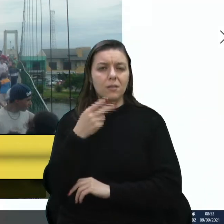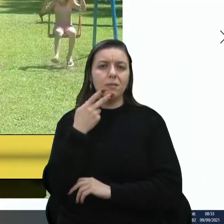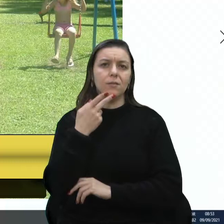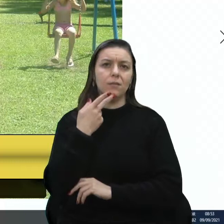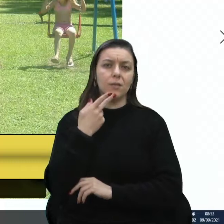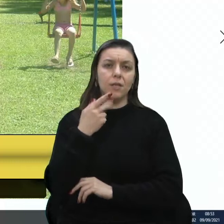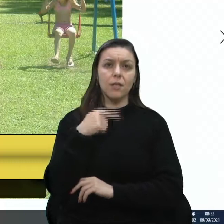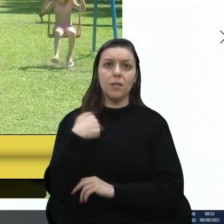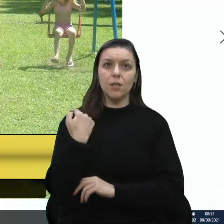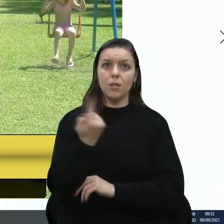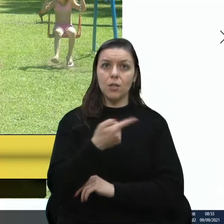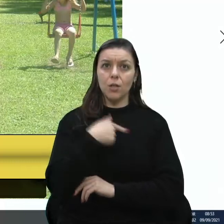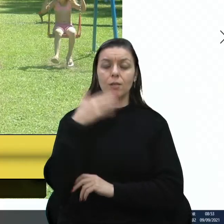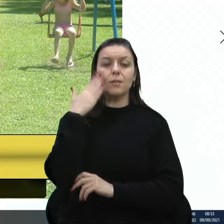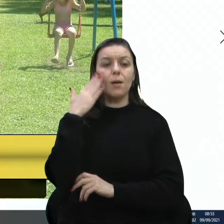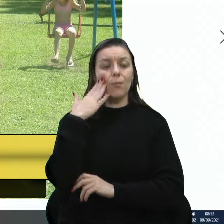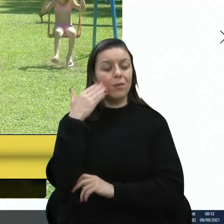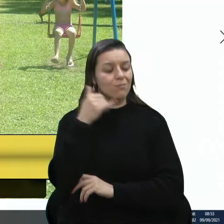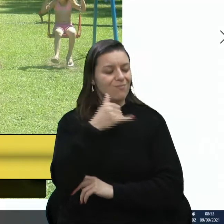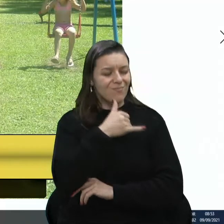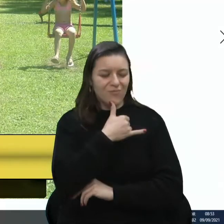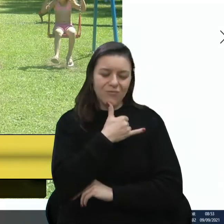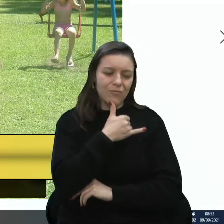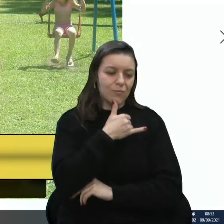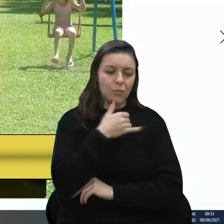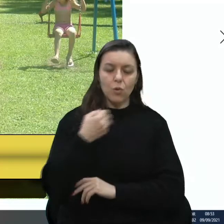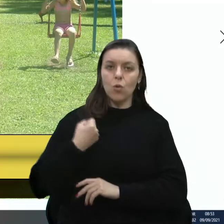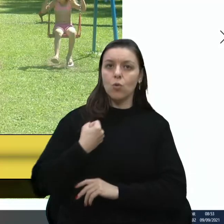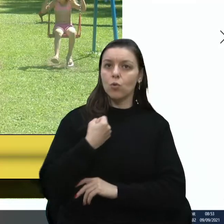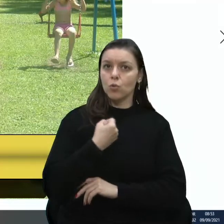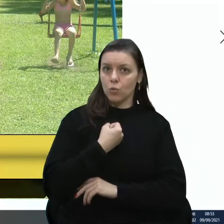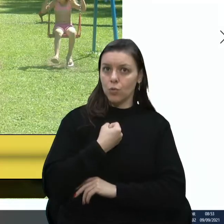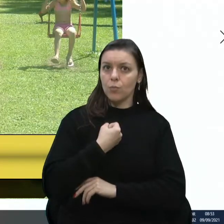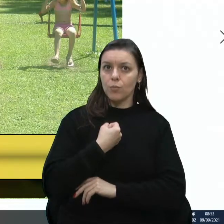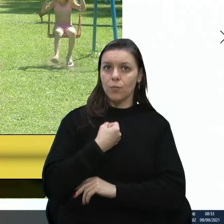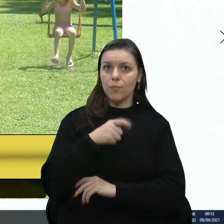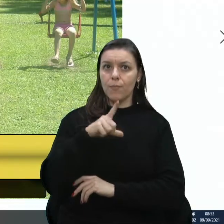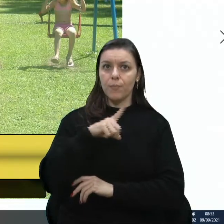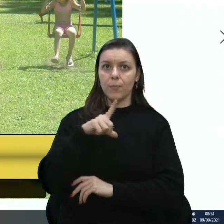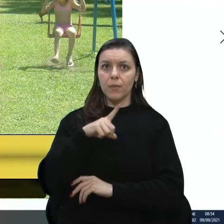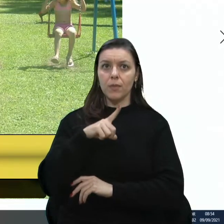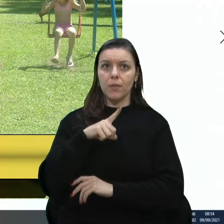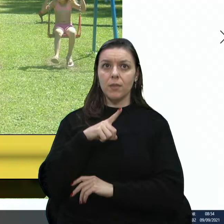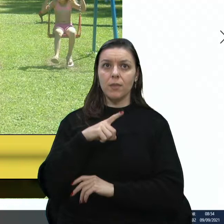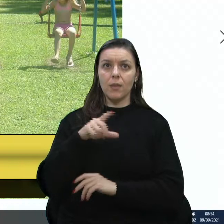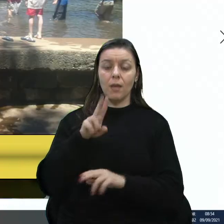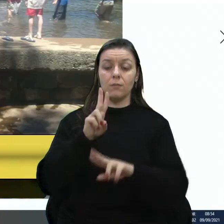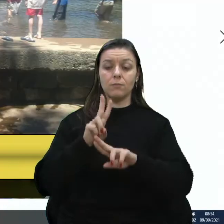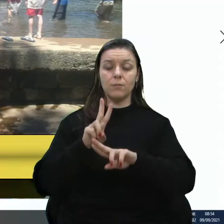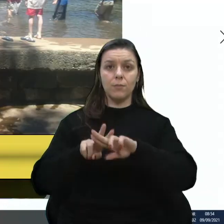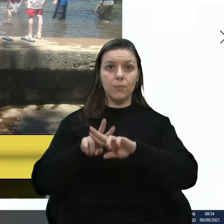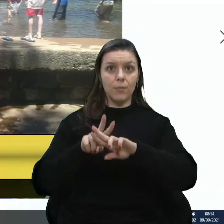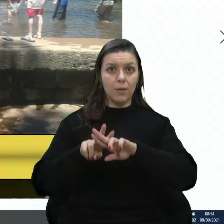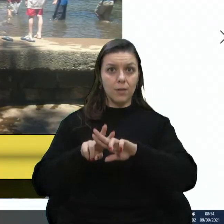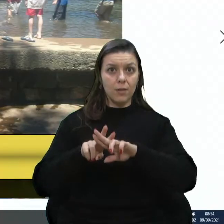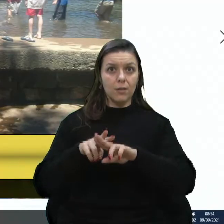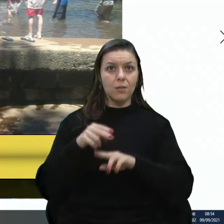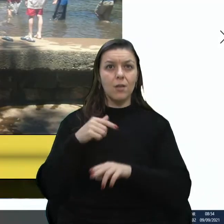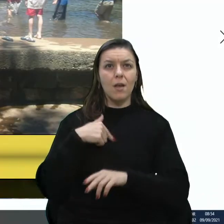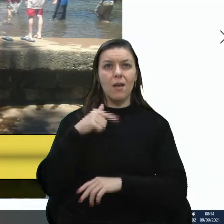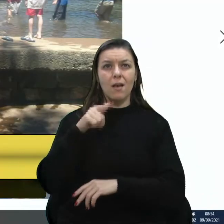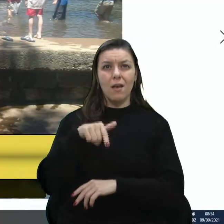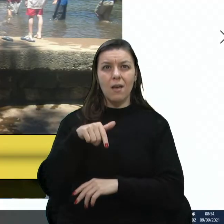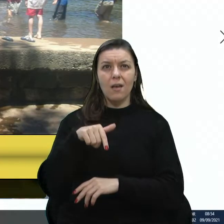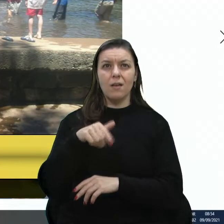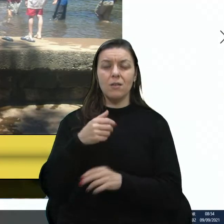Nós sabemos que, infelizmente, os números da ocupação dos apenados nos nossos presídios são majoritariamente